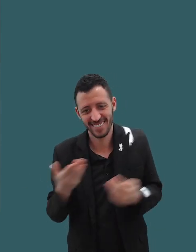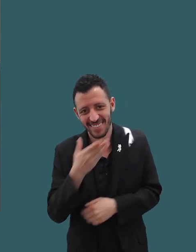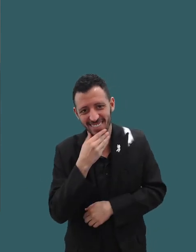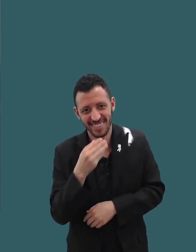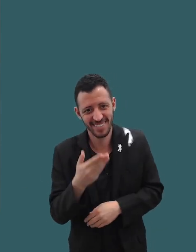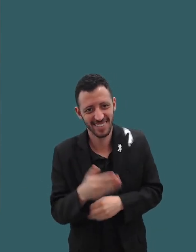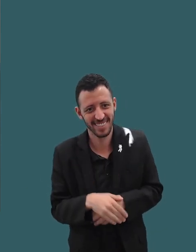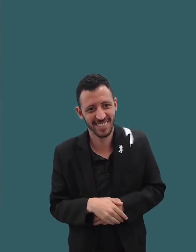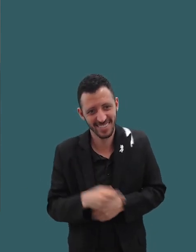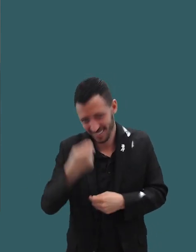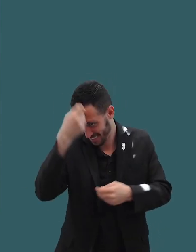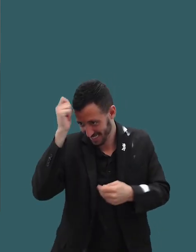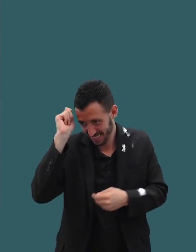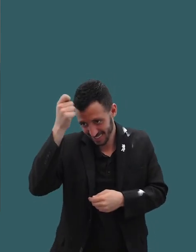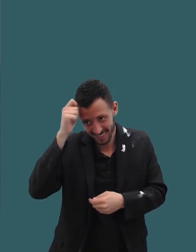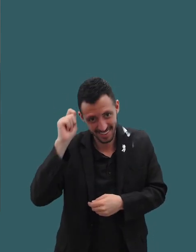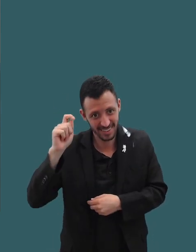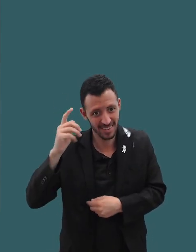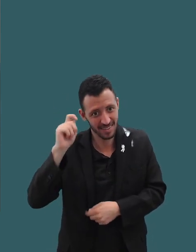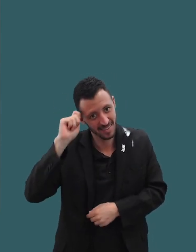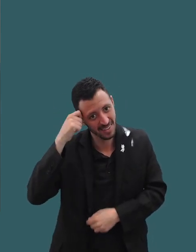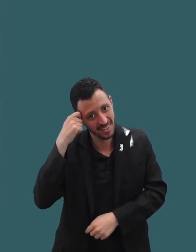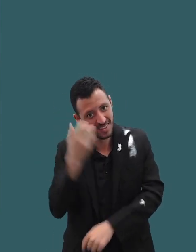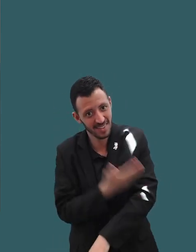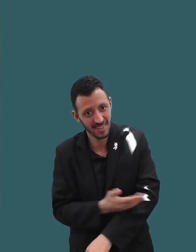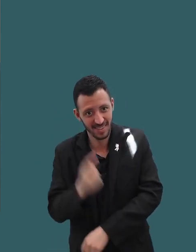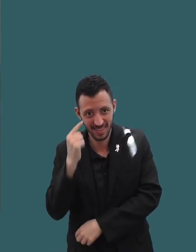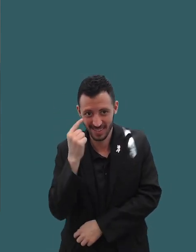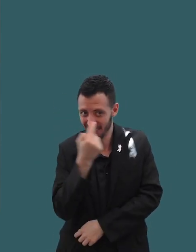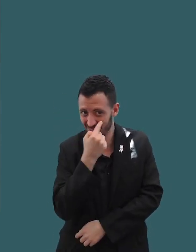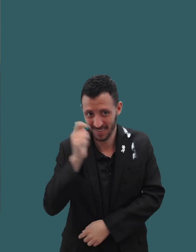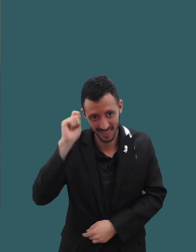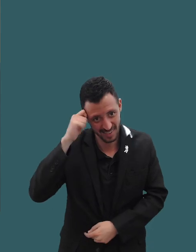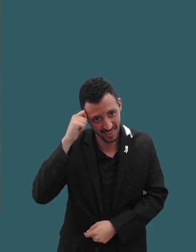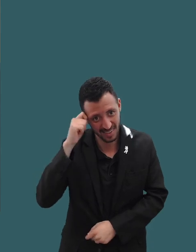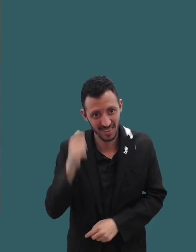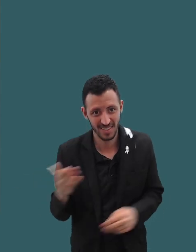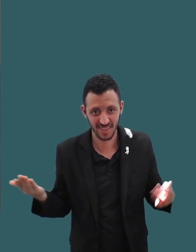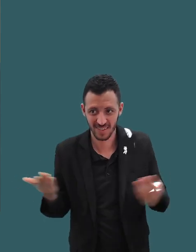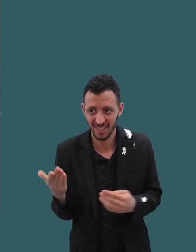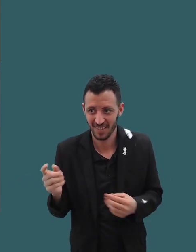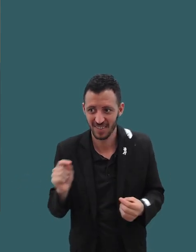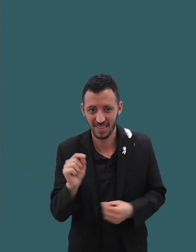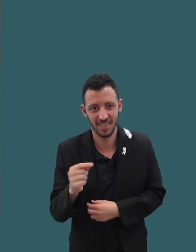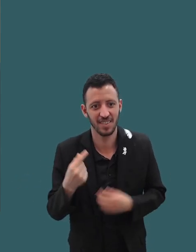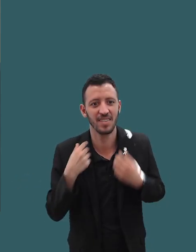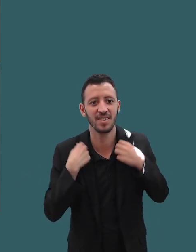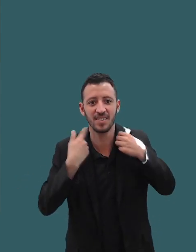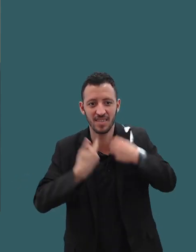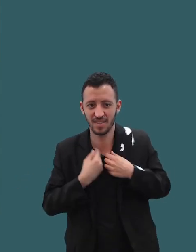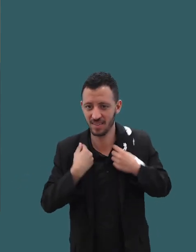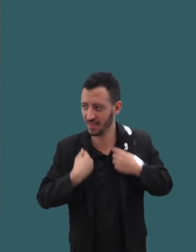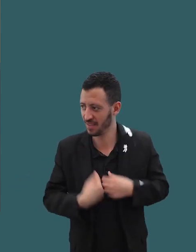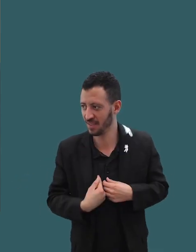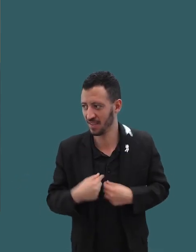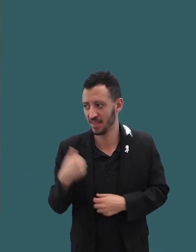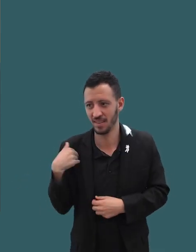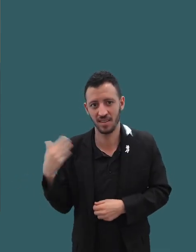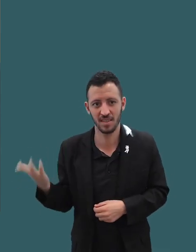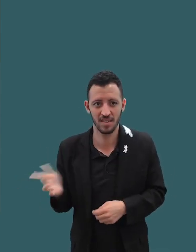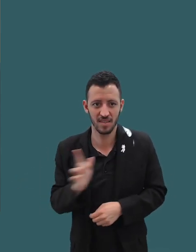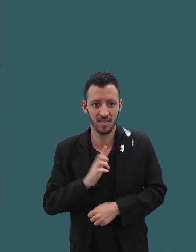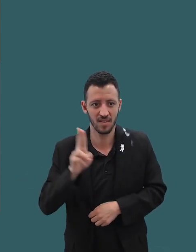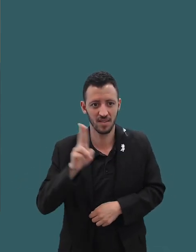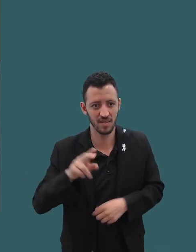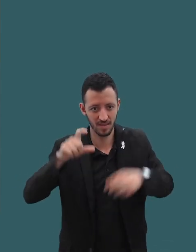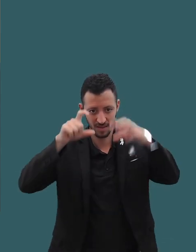Homem branco de cabelos penteados pretos e brancos, olhos escuros, lábios finos, com um pequeno corte do lado direito. Possui